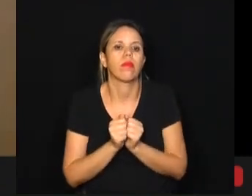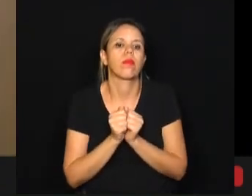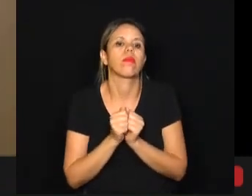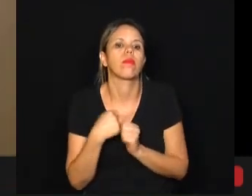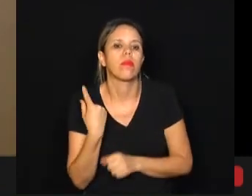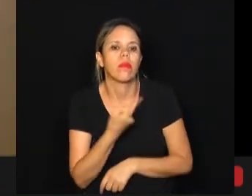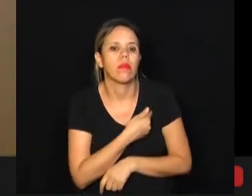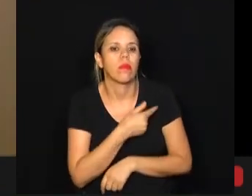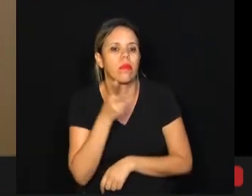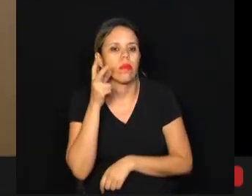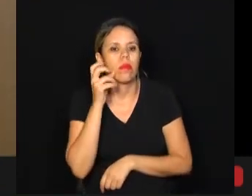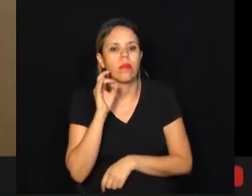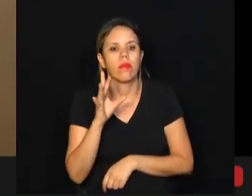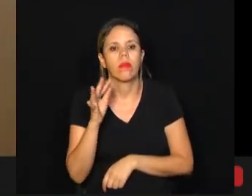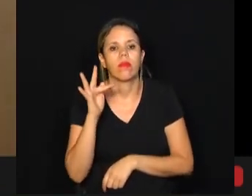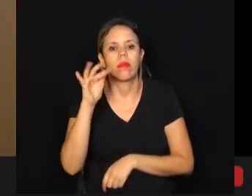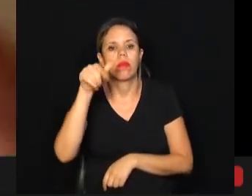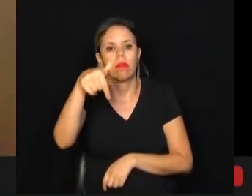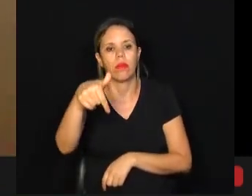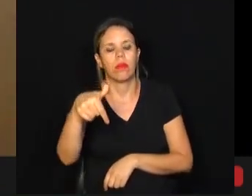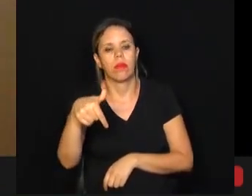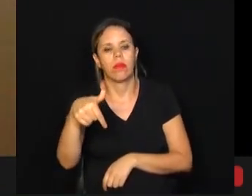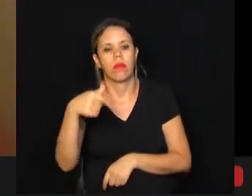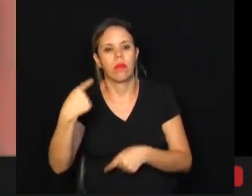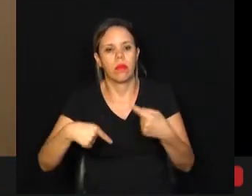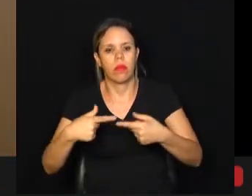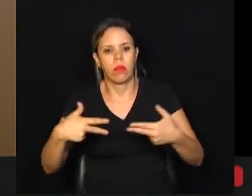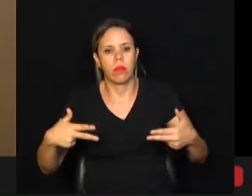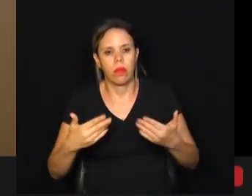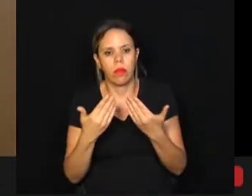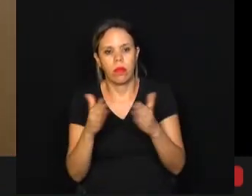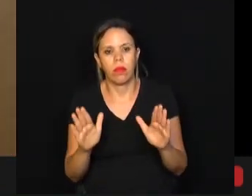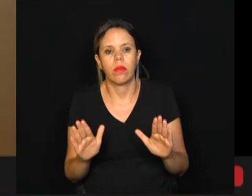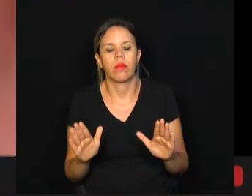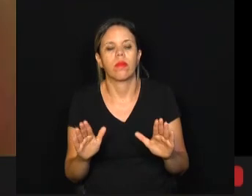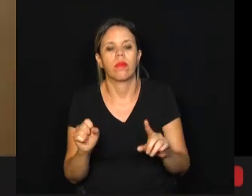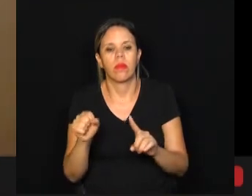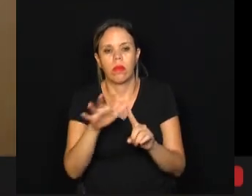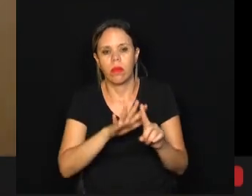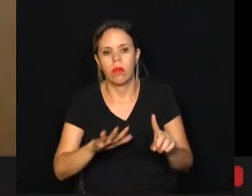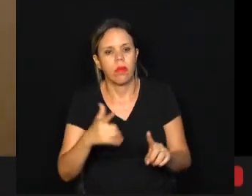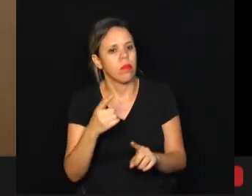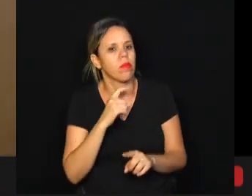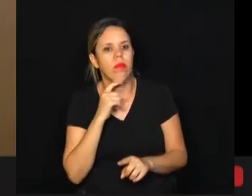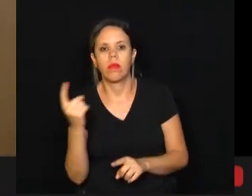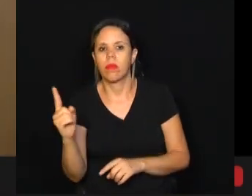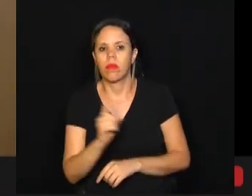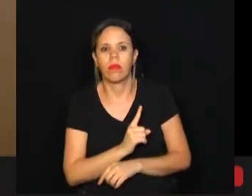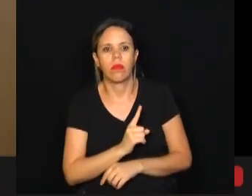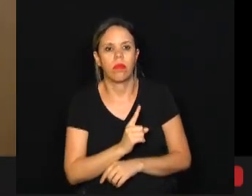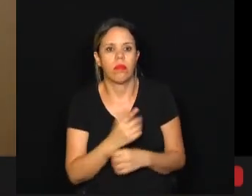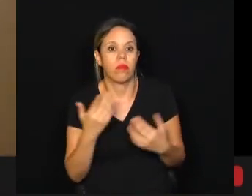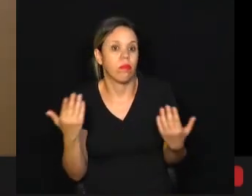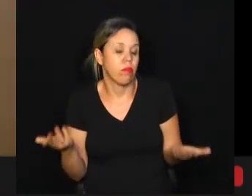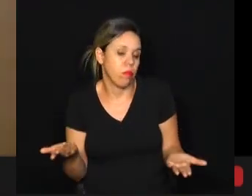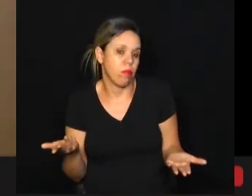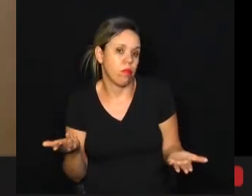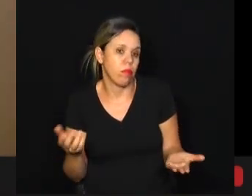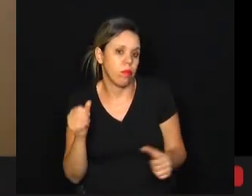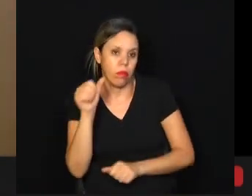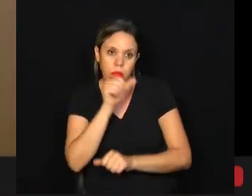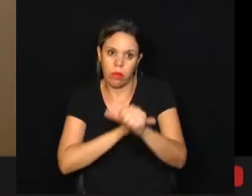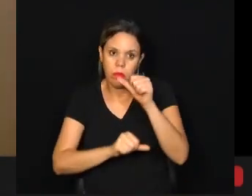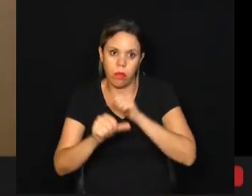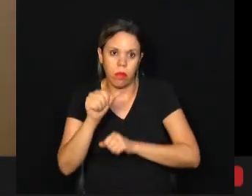gente não escute mais ali na frente. Teve debate, foi aberto o debate para a sociedade, mas não veio ninguém. A gente vai mudar isso com